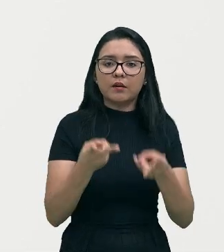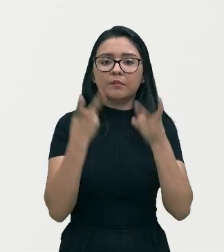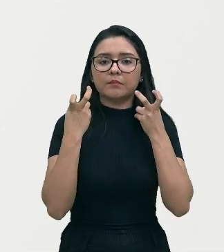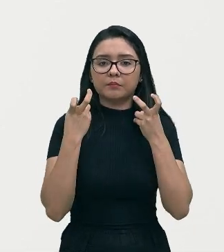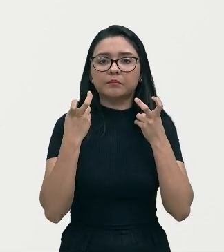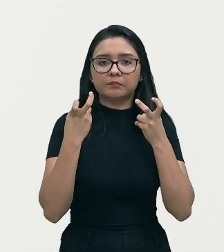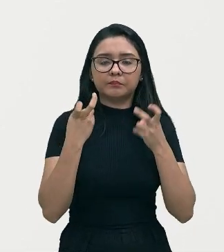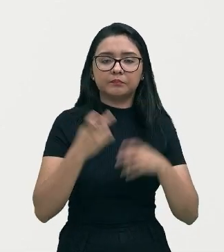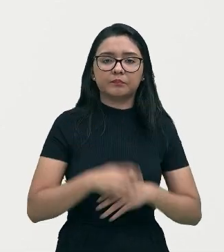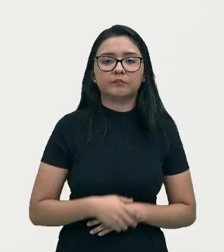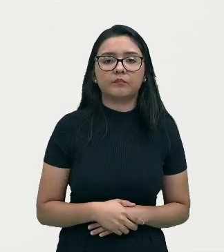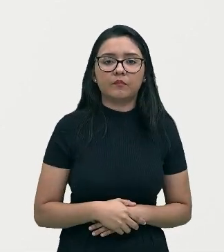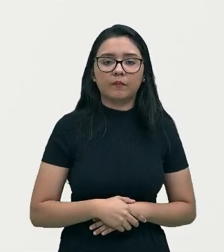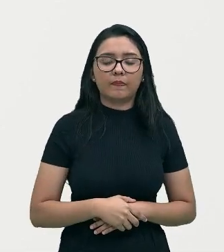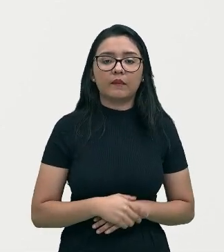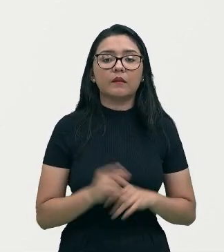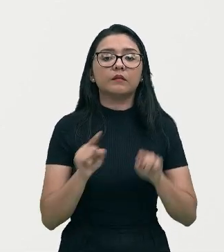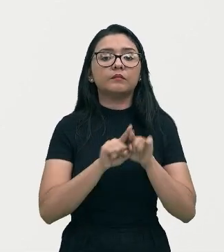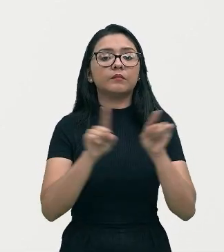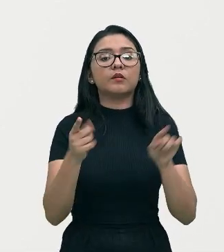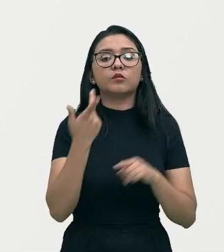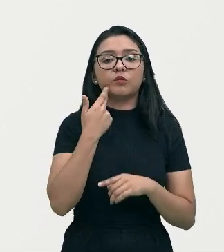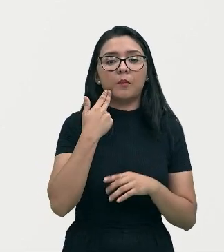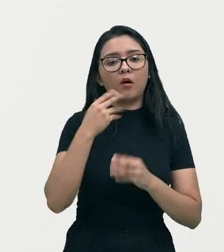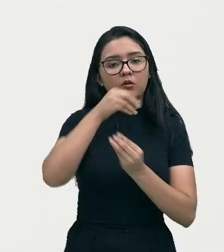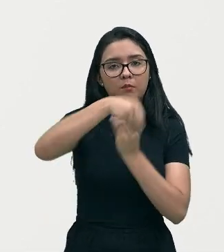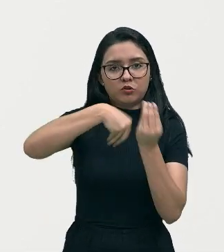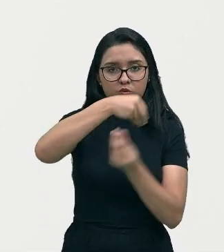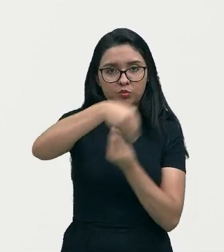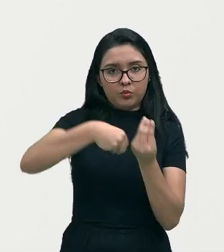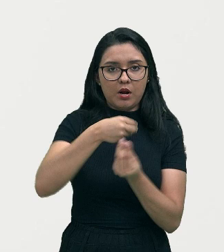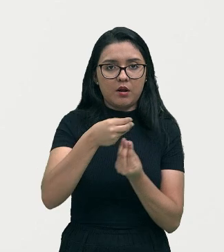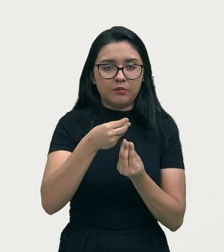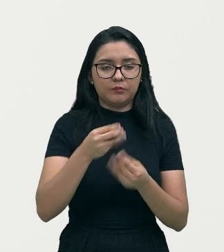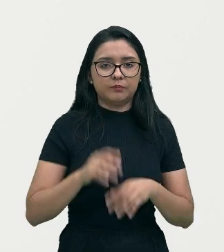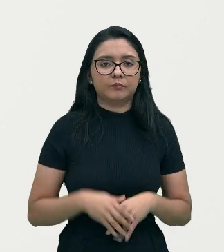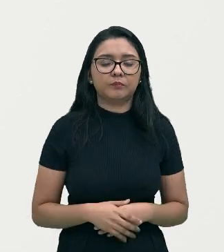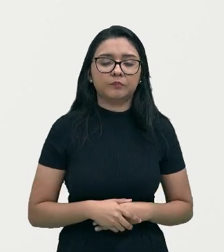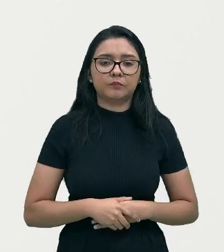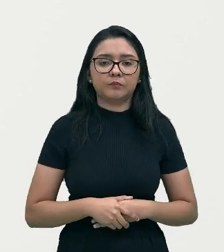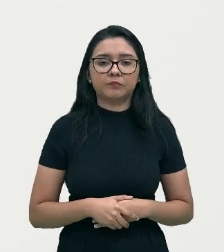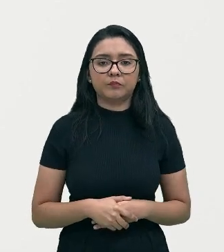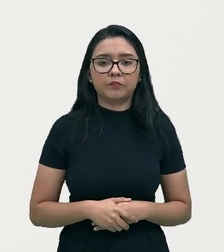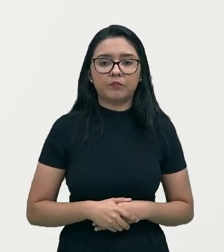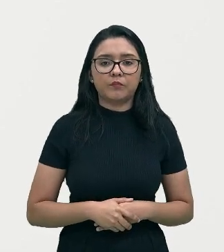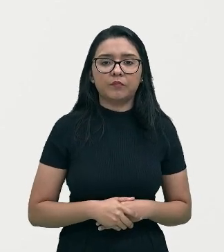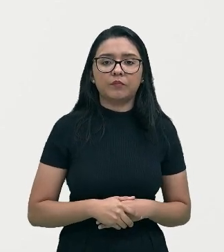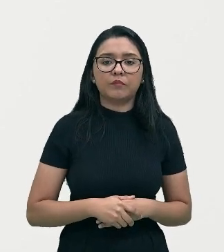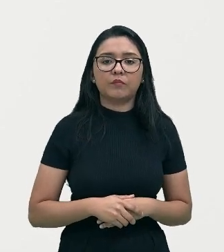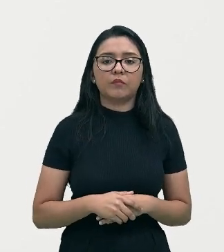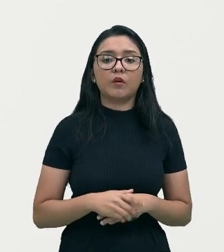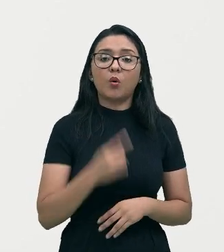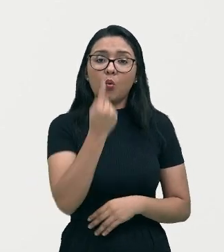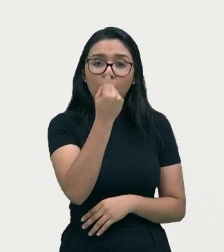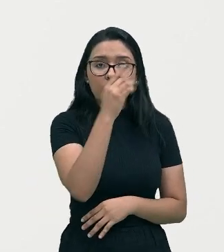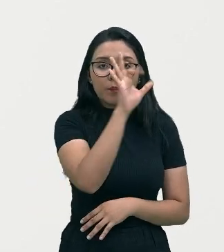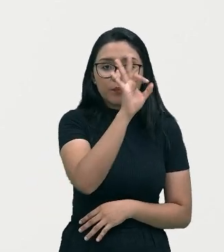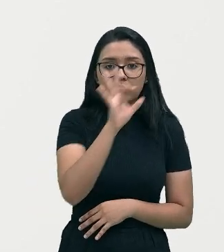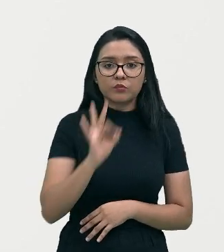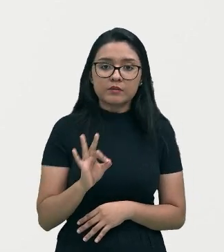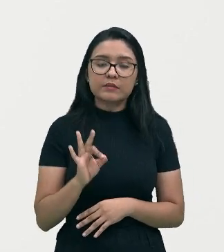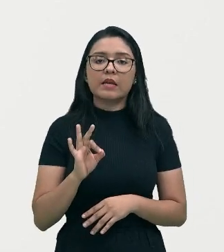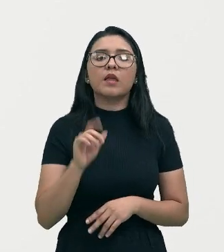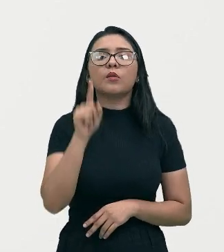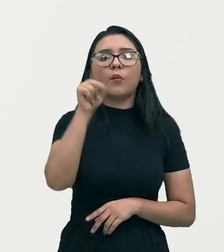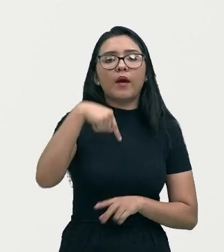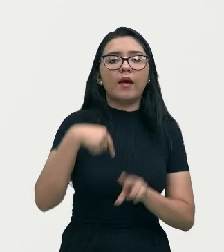do sangue, tá? Mas o normal é ele estar todo misturadinho. A gente observa que 1% do sangue vai ser de plaquetas,